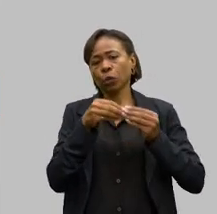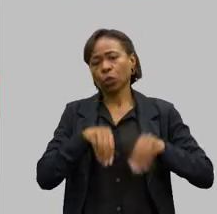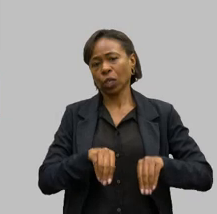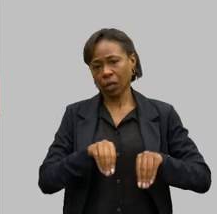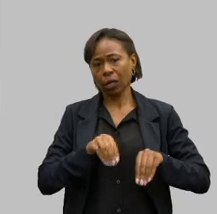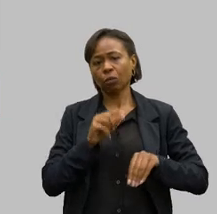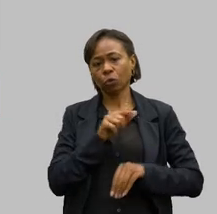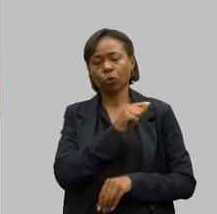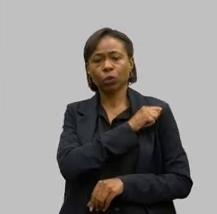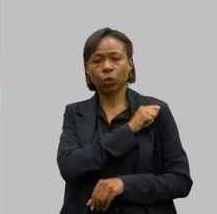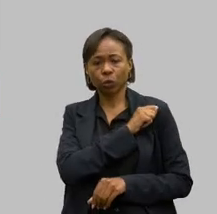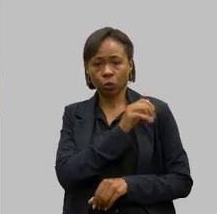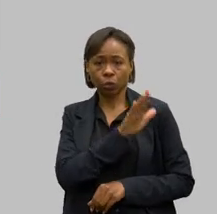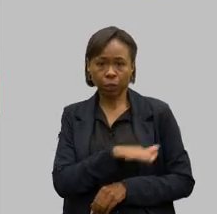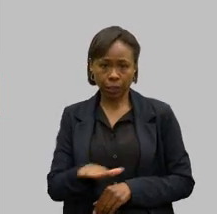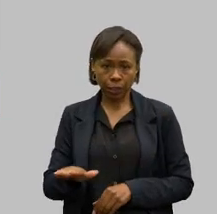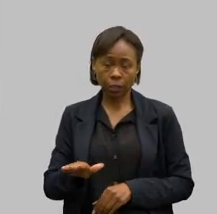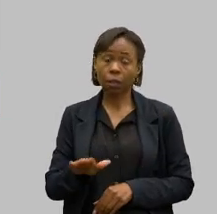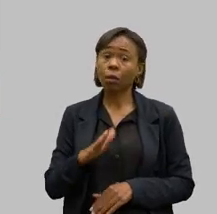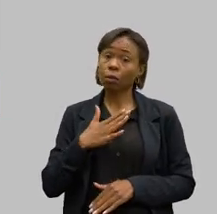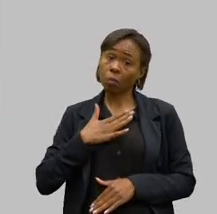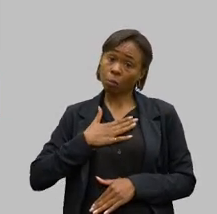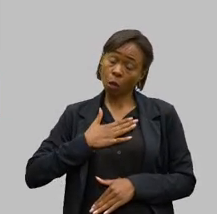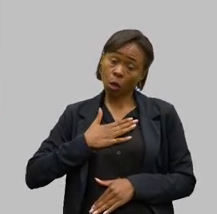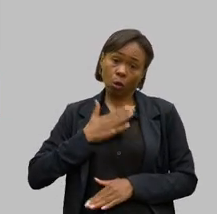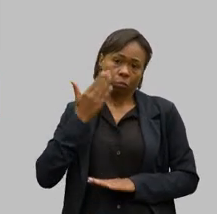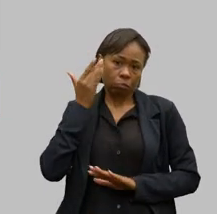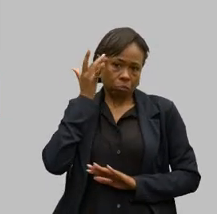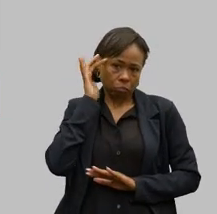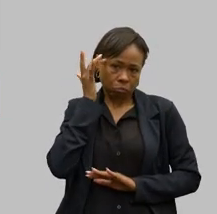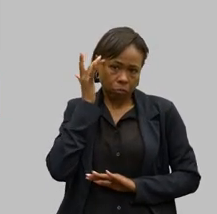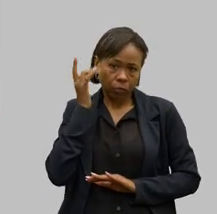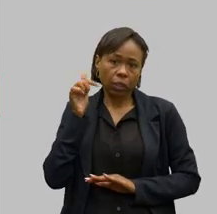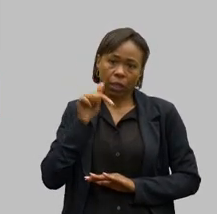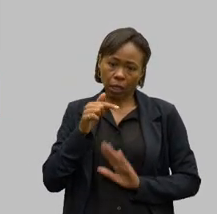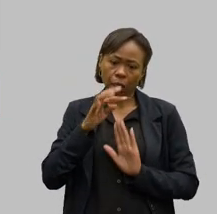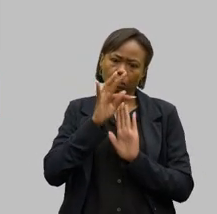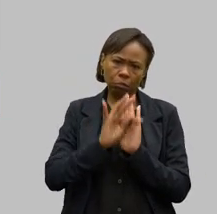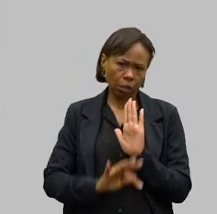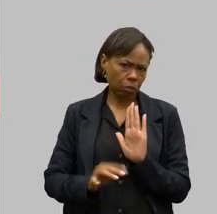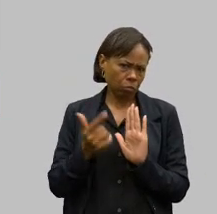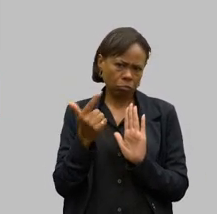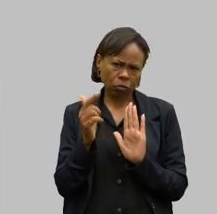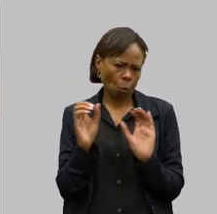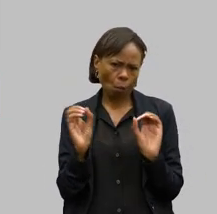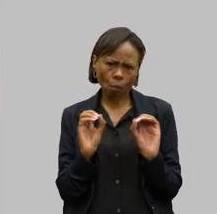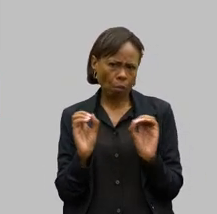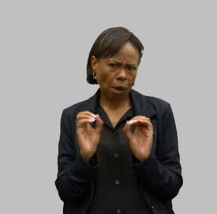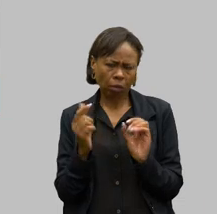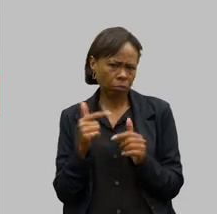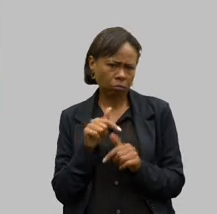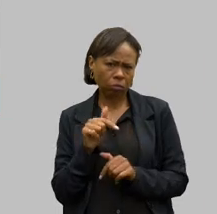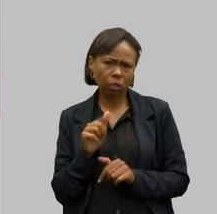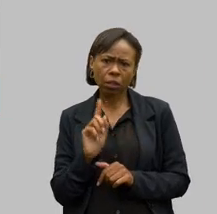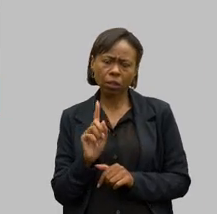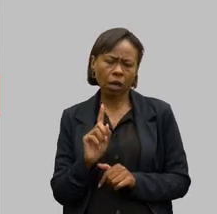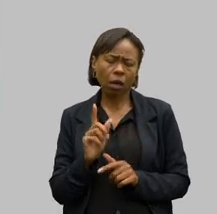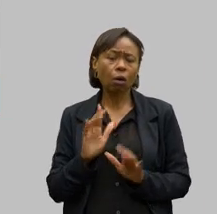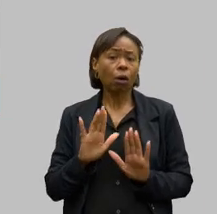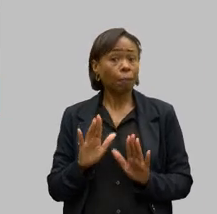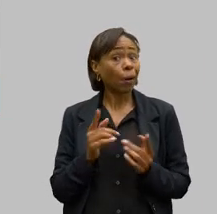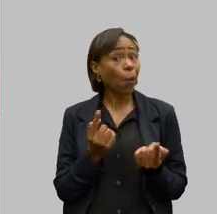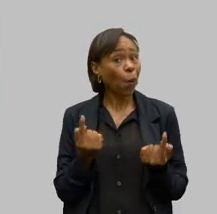nossas crianças. E, no meu entender, como aqui está colocado, não tem nada nesse sentido. Muito pelo contrário, inclusive,